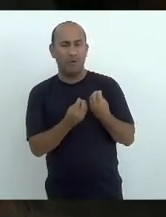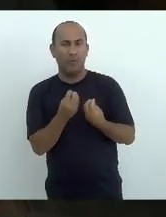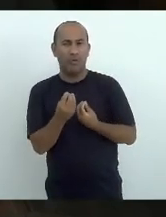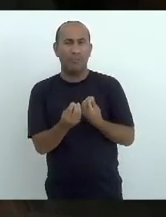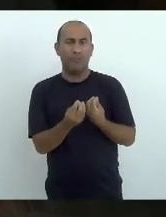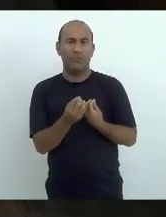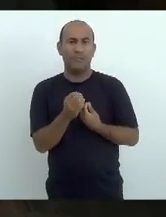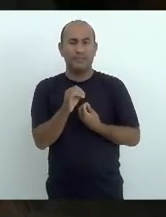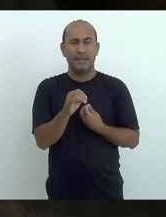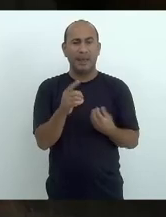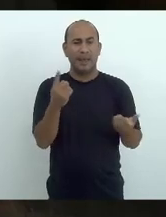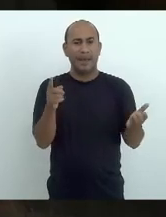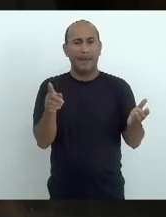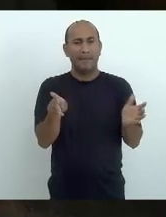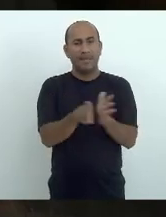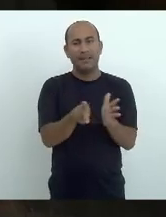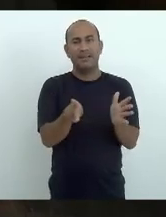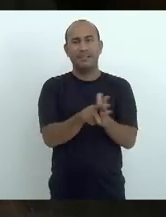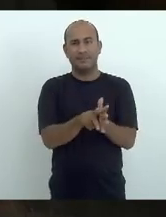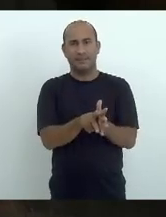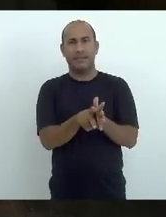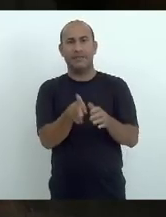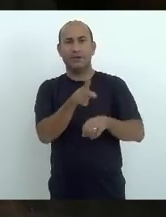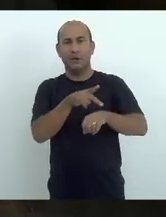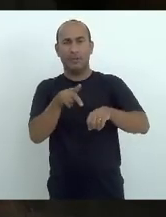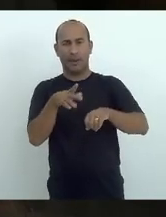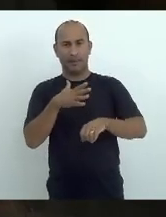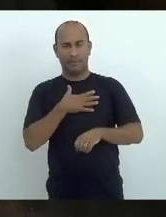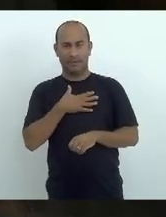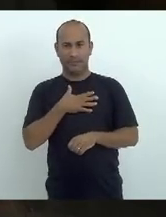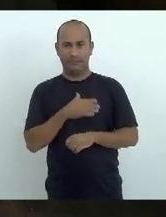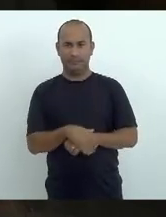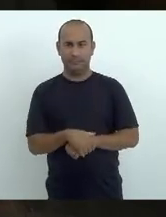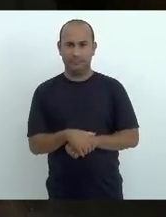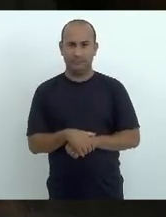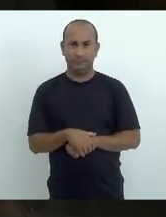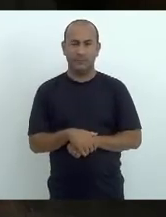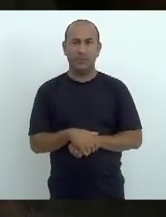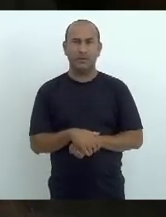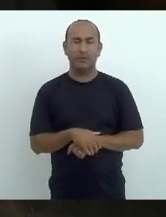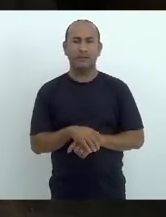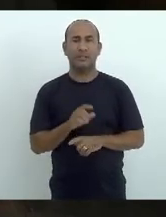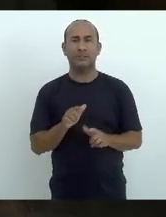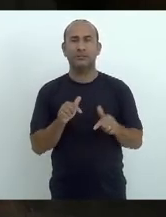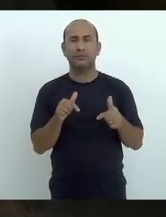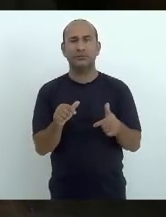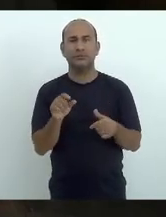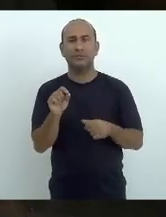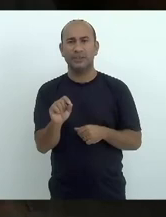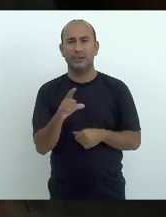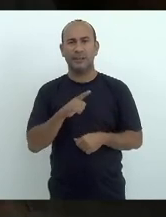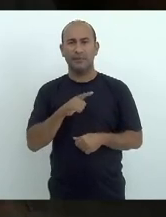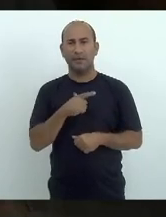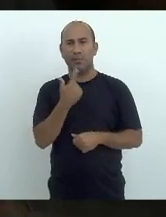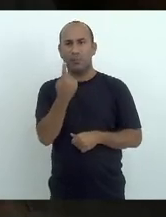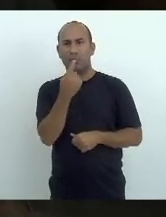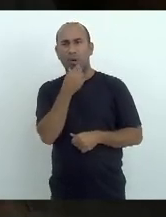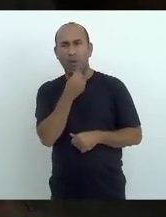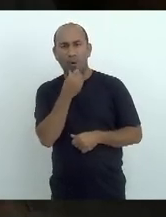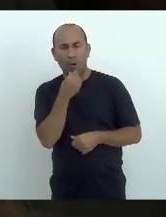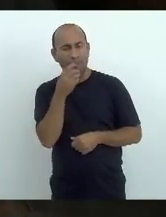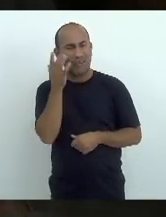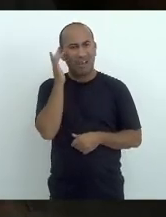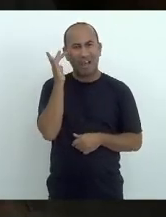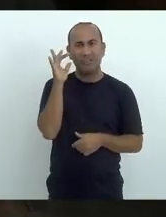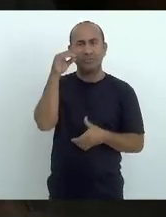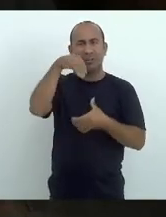como se fosse dona dos países. Tem cena interessante do filme em que um burocrata lá, um burocrata, talvez membro